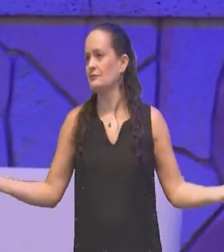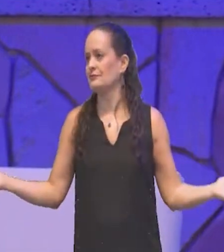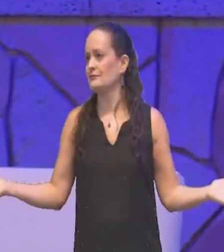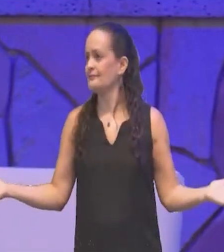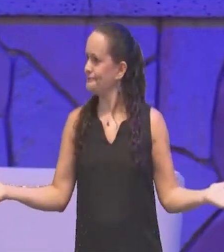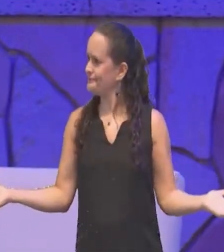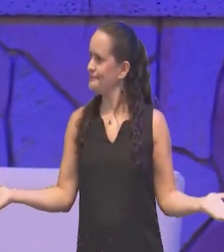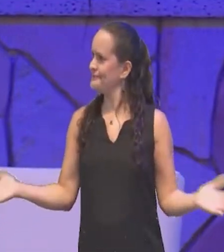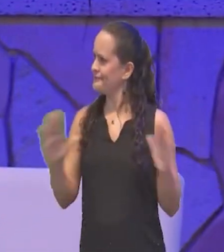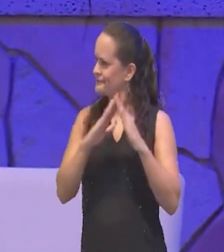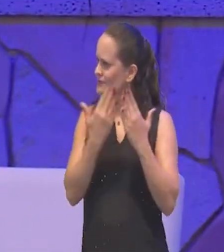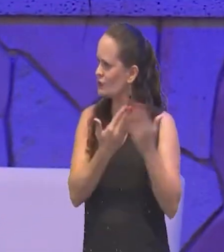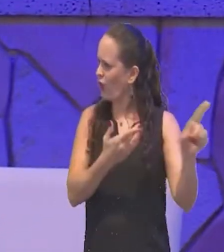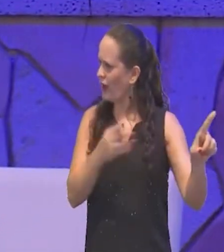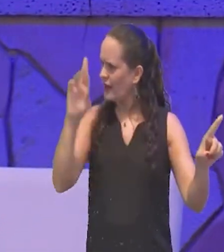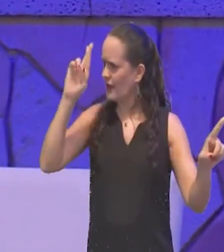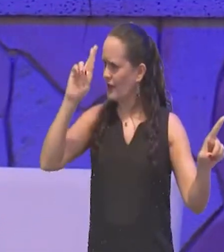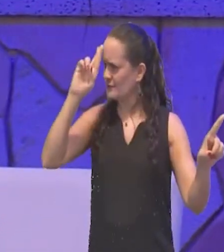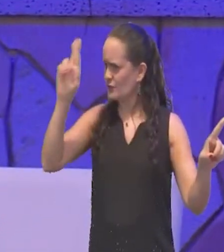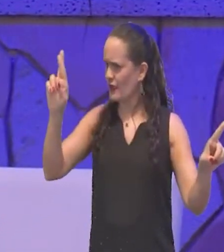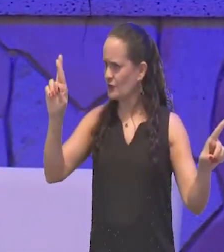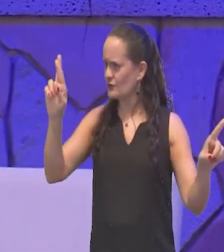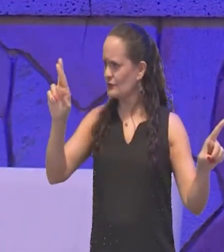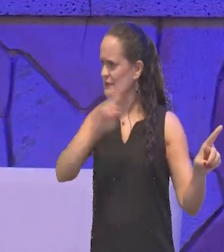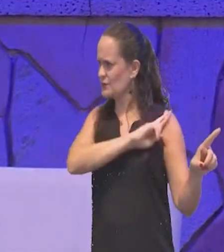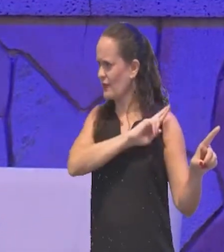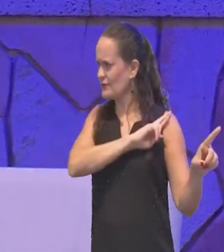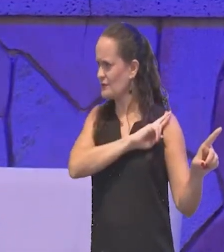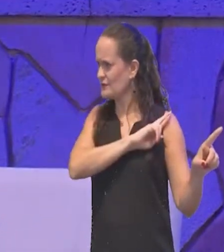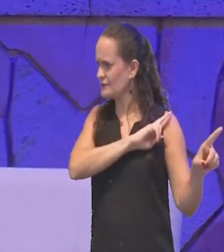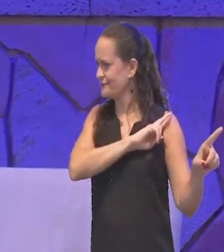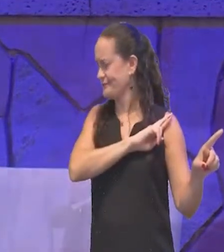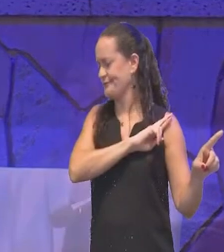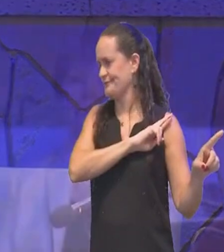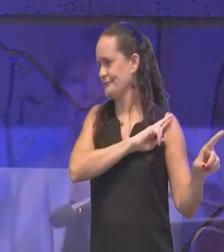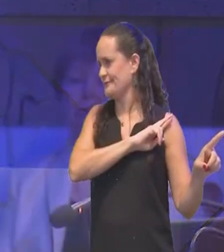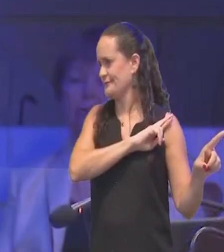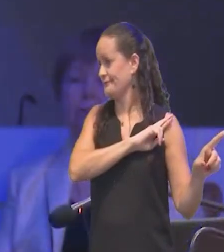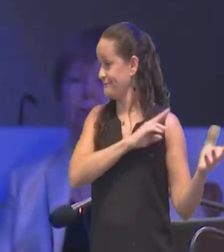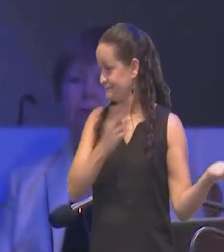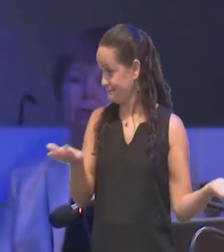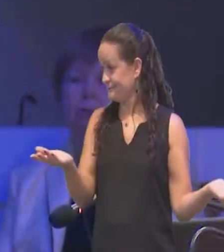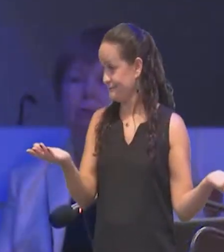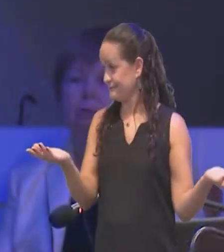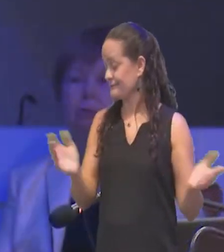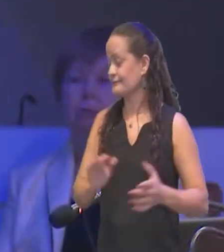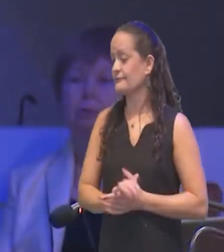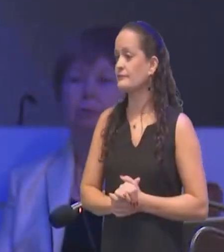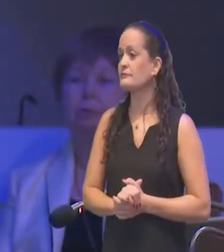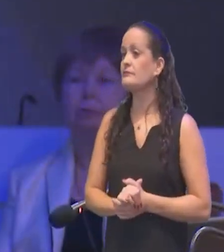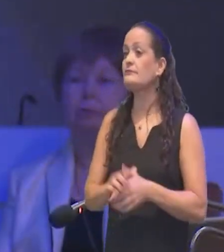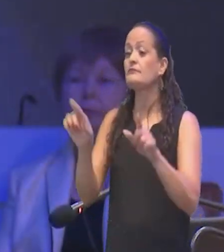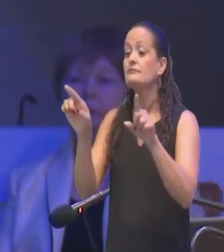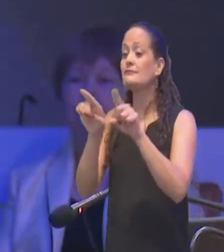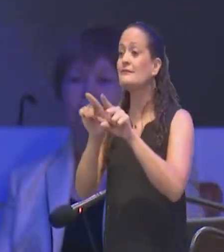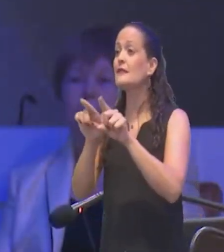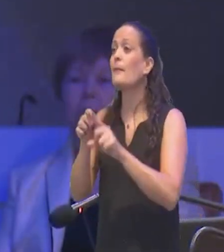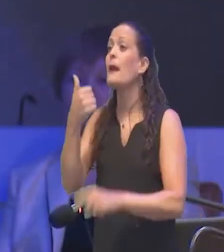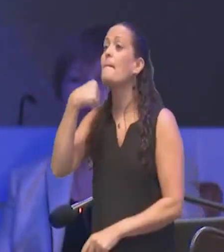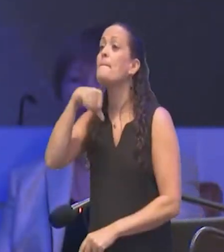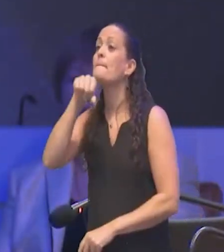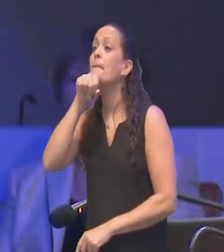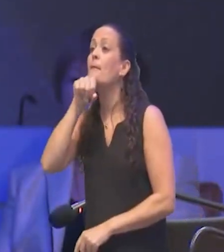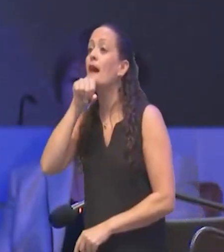estamos vivendo hoje. É grande também, queridos, é grande o número de mães